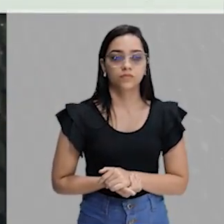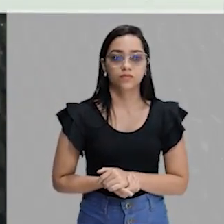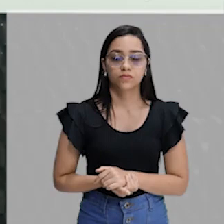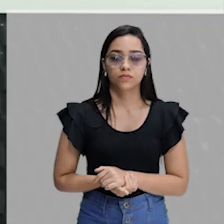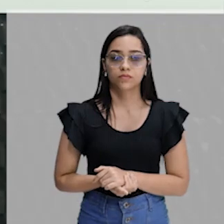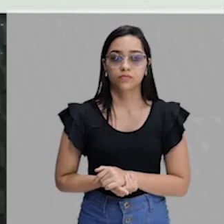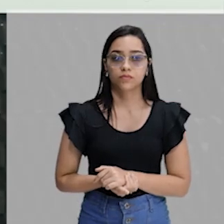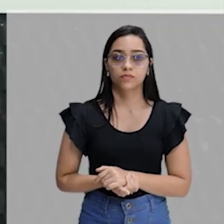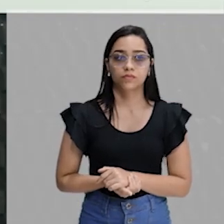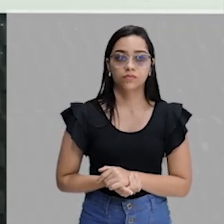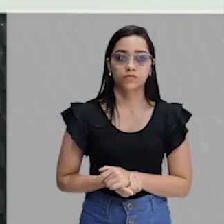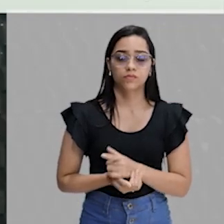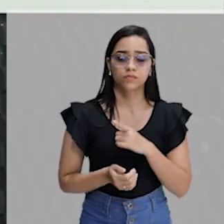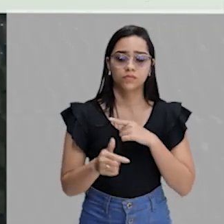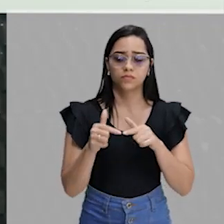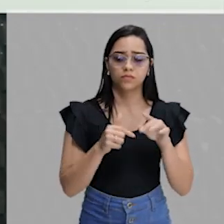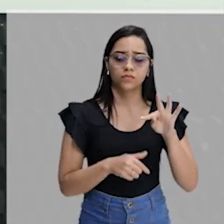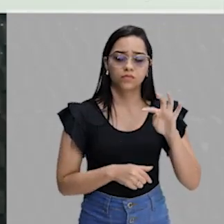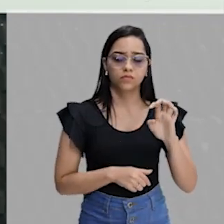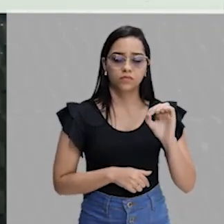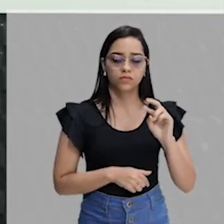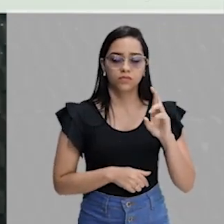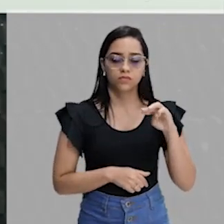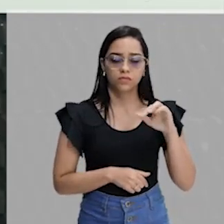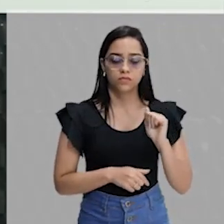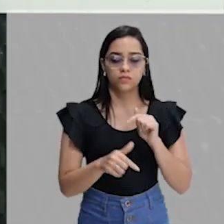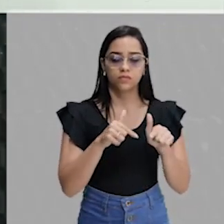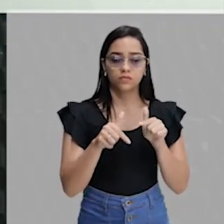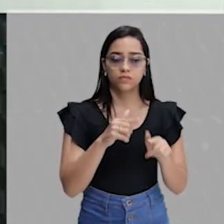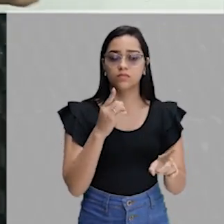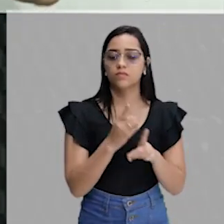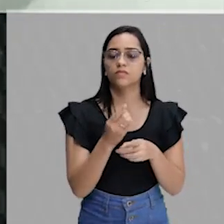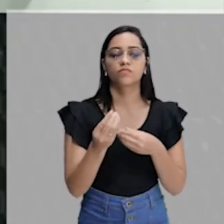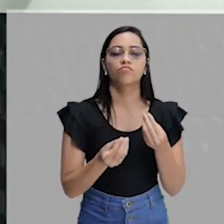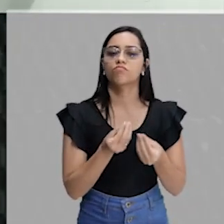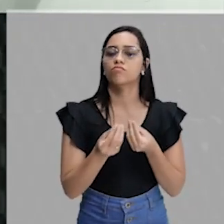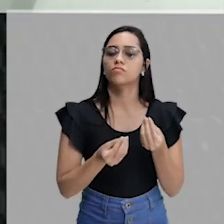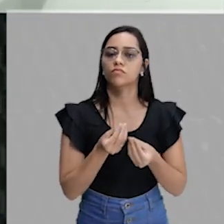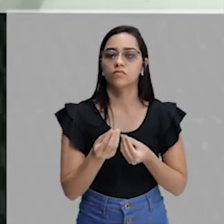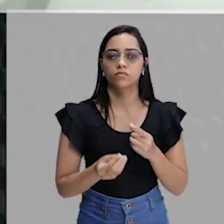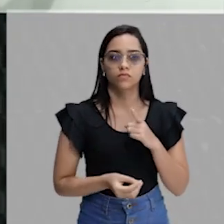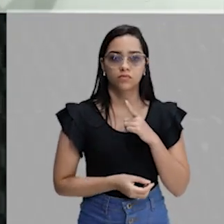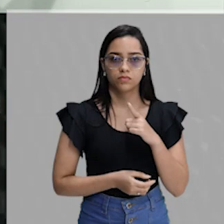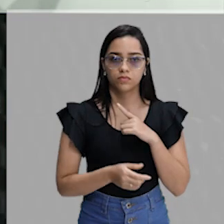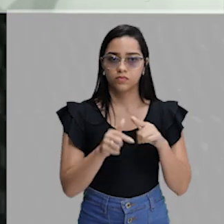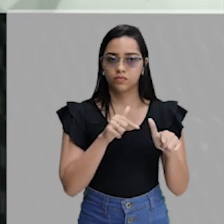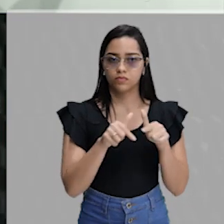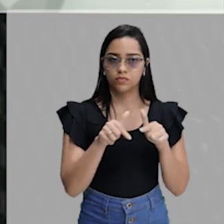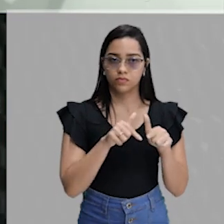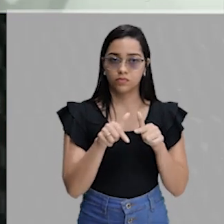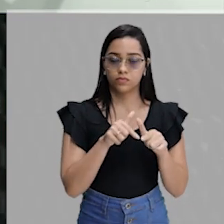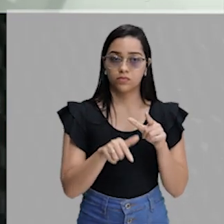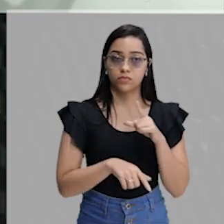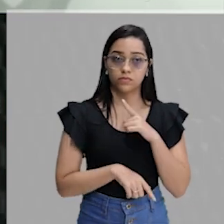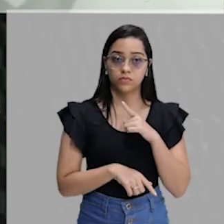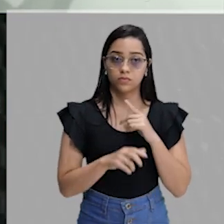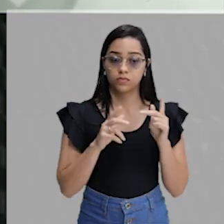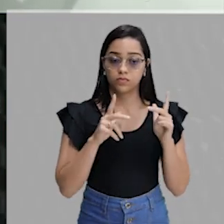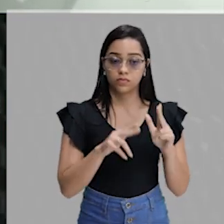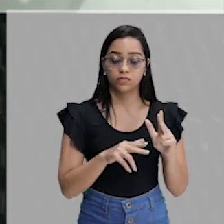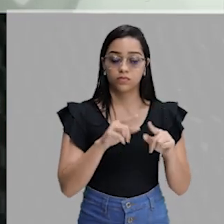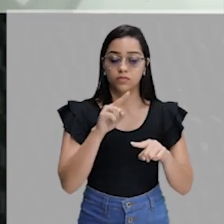Teorema do trabalho. Esse teorema do trabalho, você encontra também ele da seguinte forma, né? Que o trabalho, neste caso, é